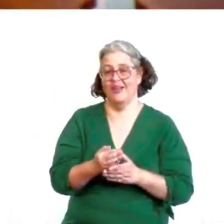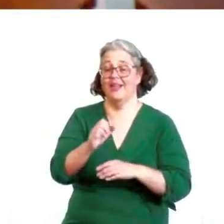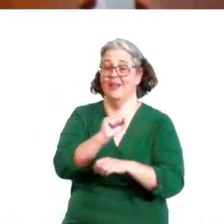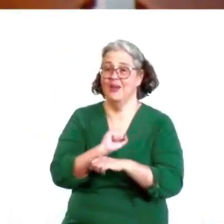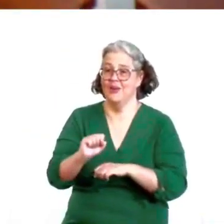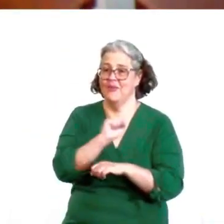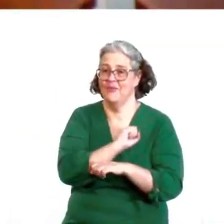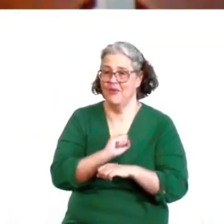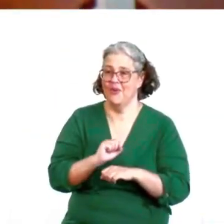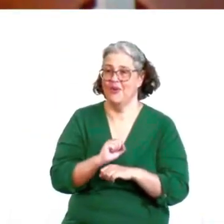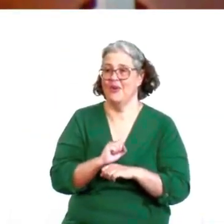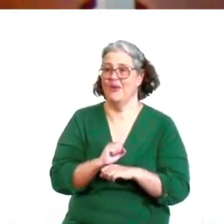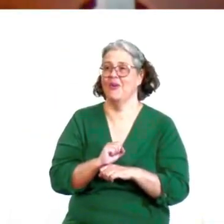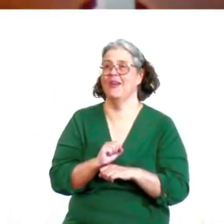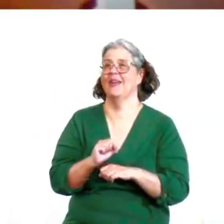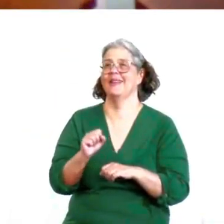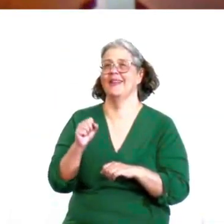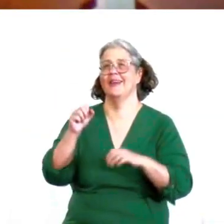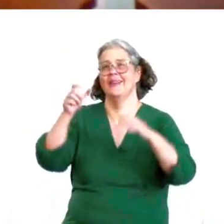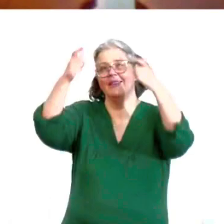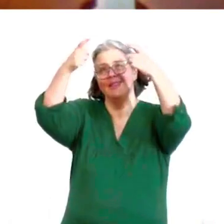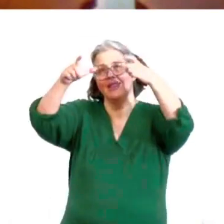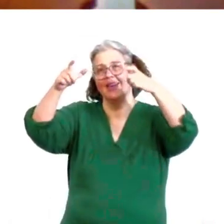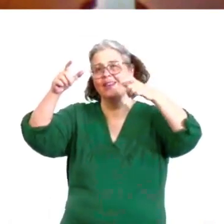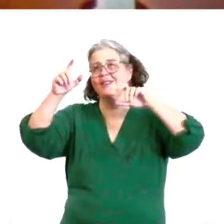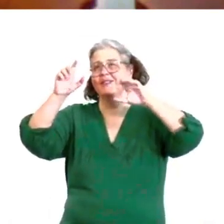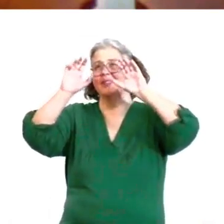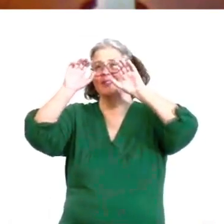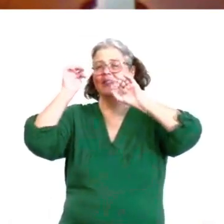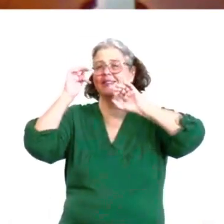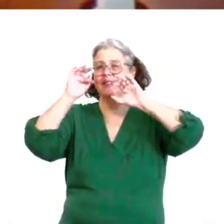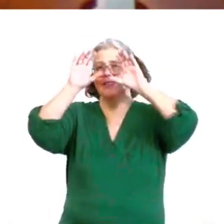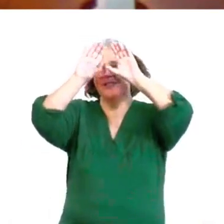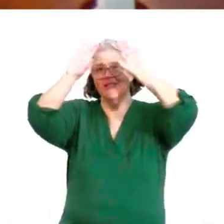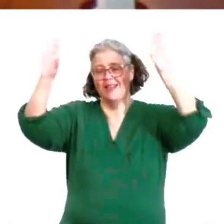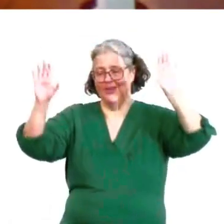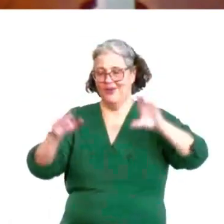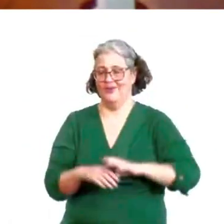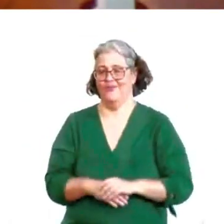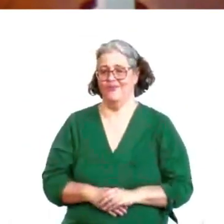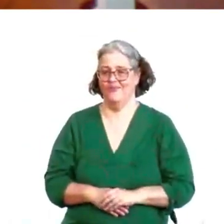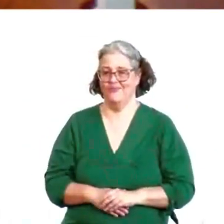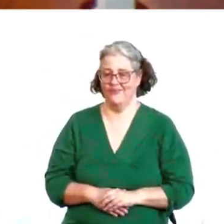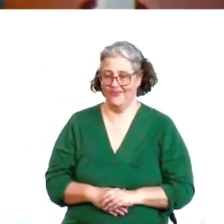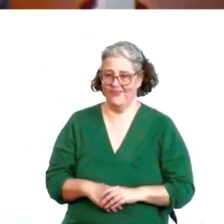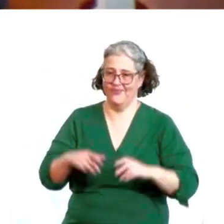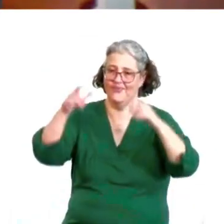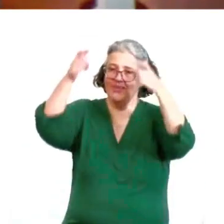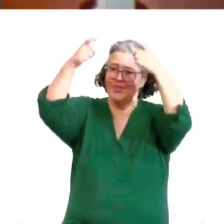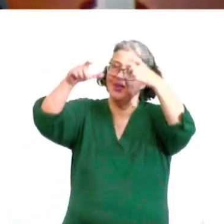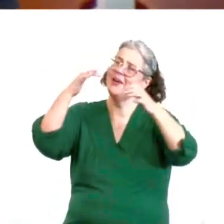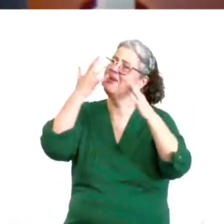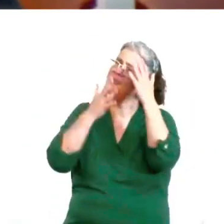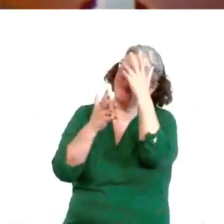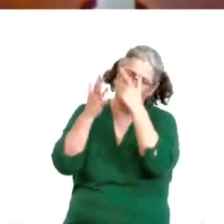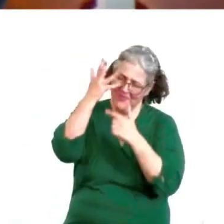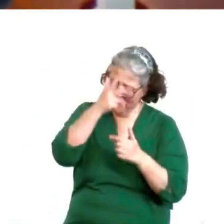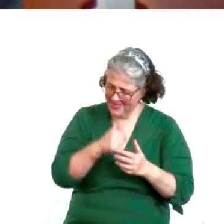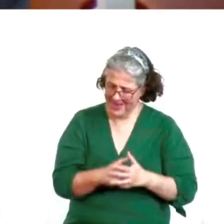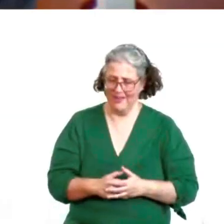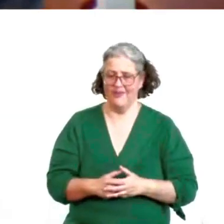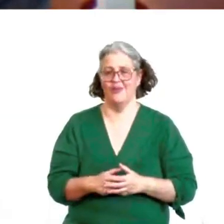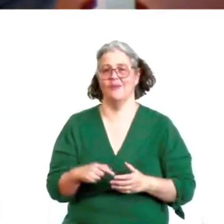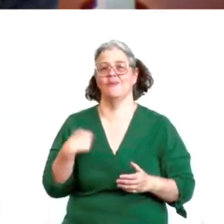cidade celestial, na certeza de que haveria um lugar maravilhoso para